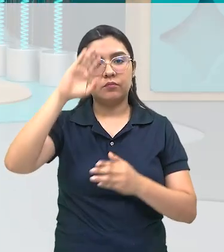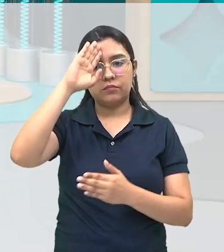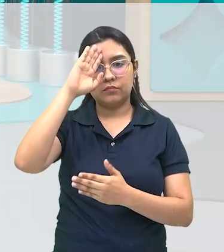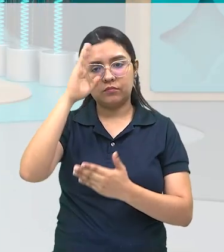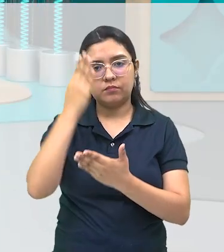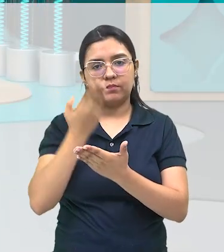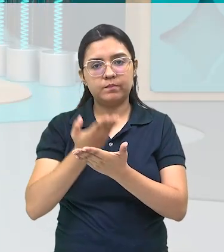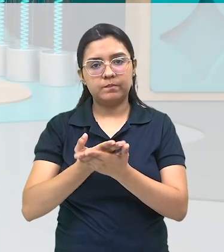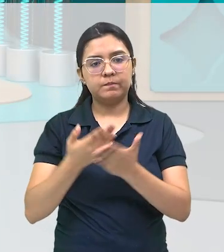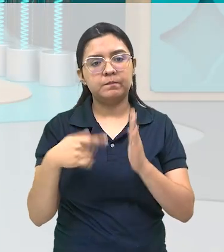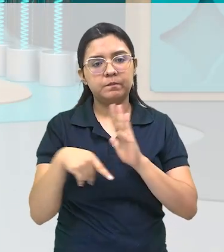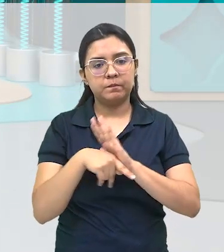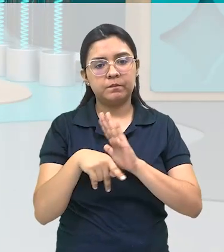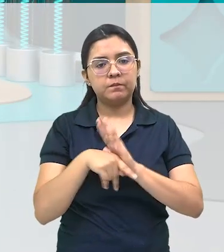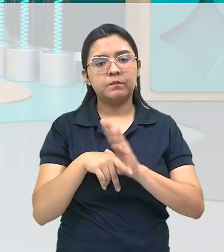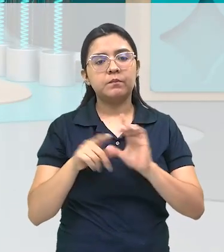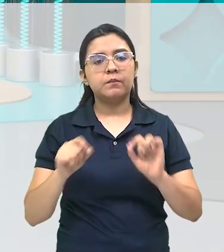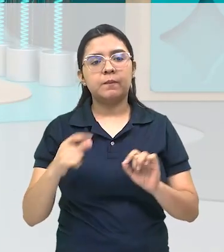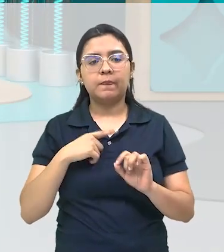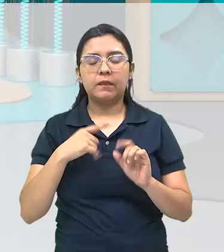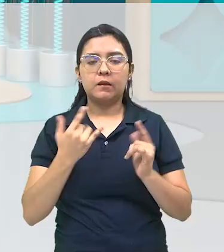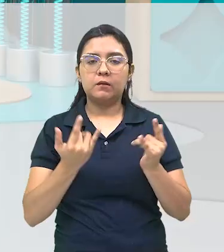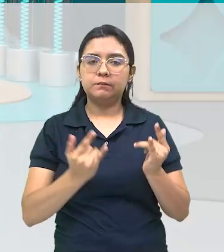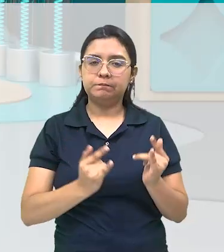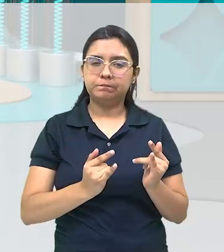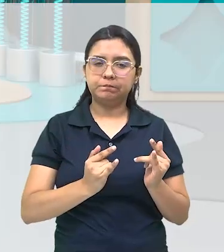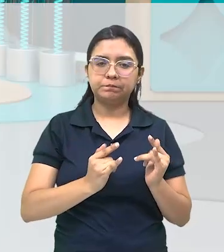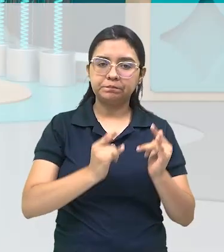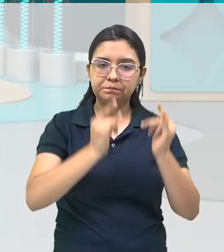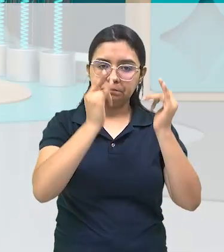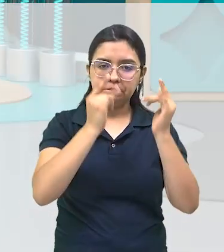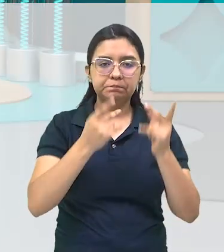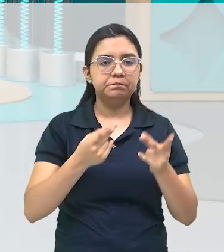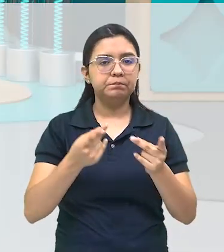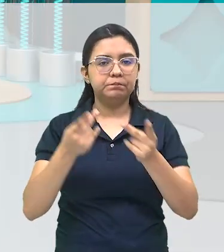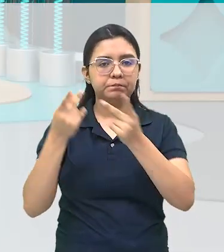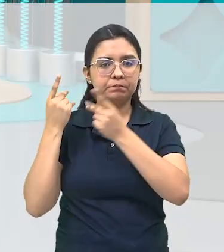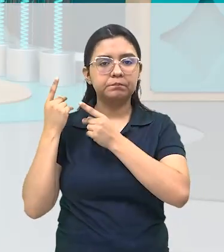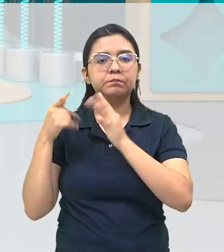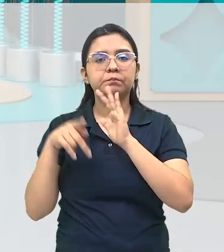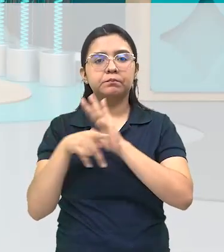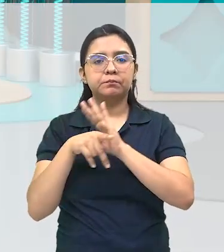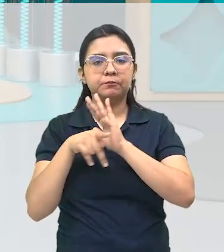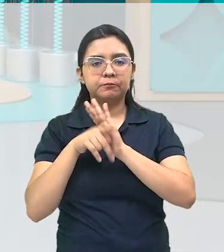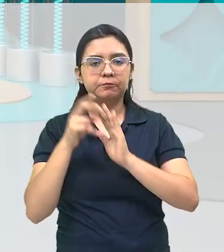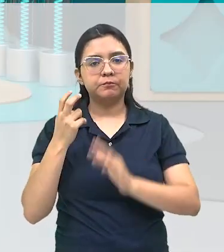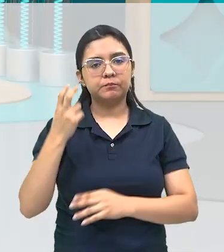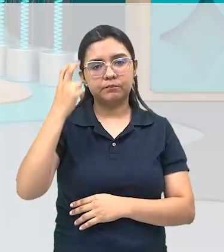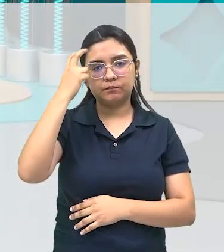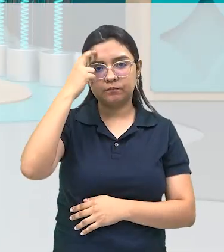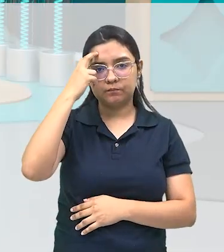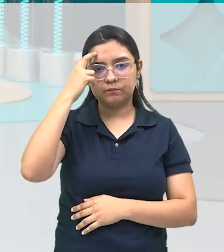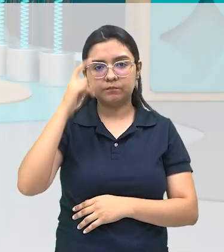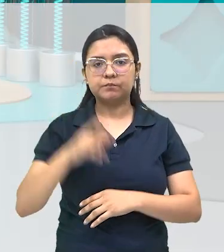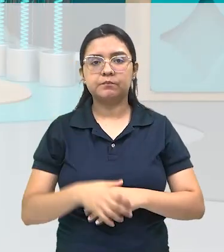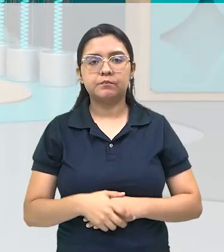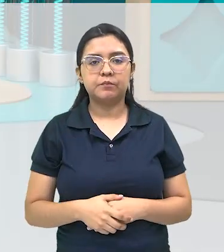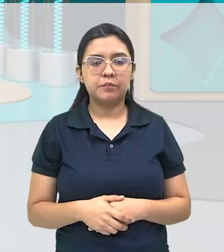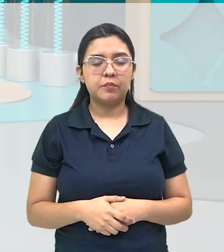crenças deles. Esses são estilos de prédios antigos, que fazem parte lá da cultura.